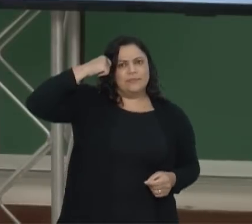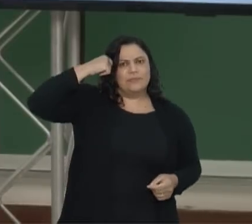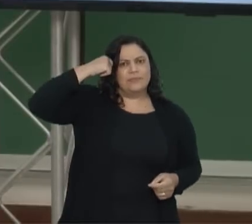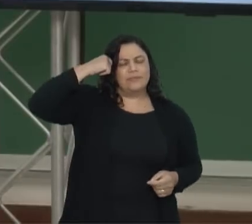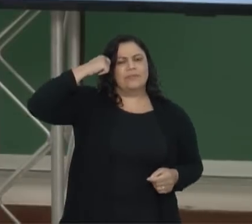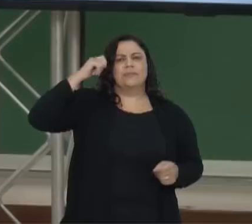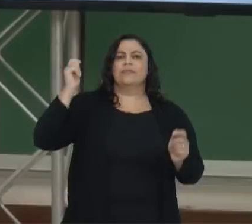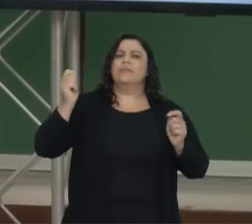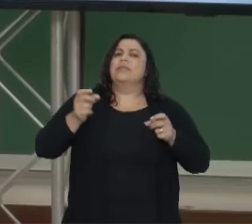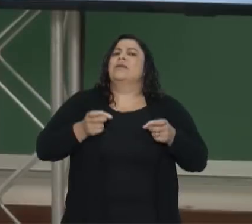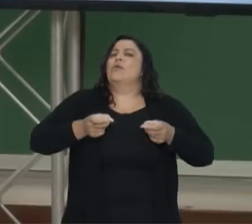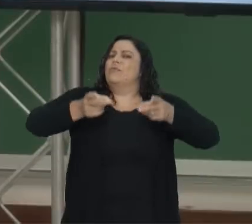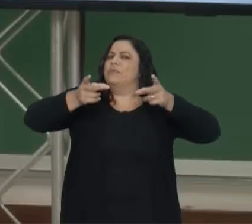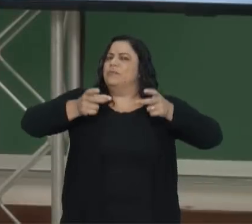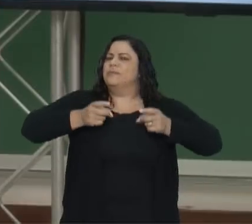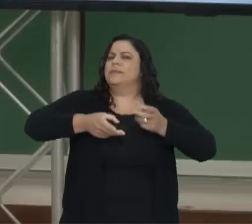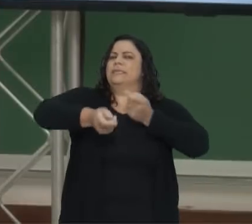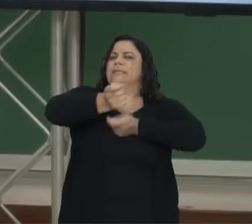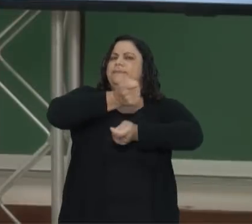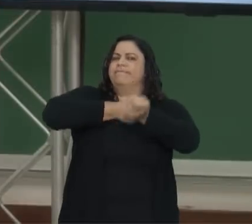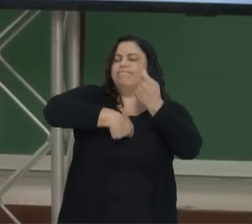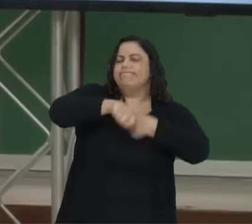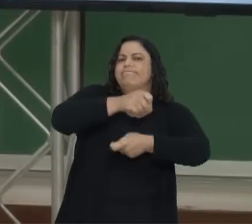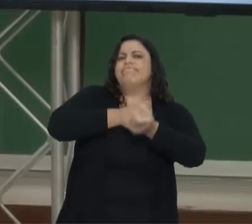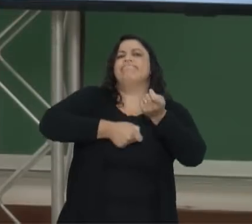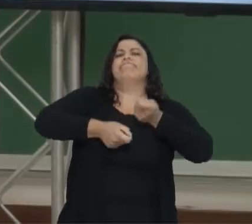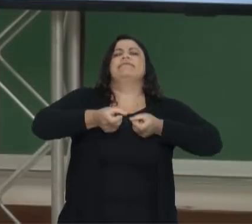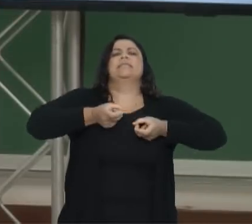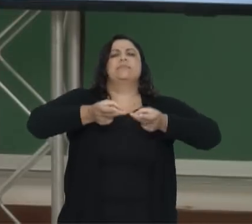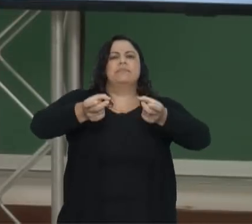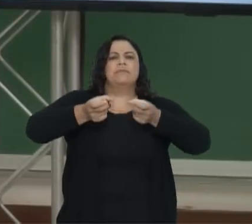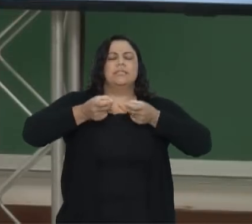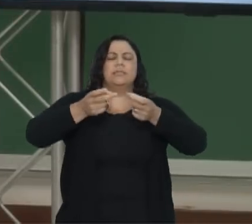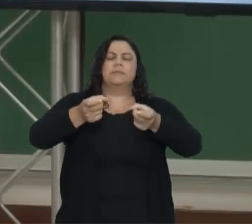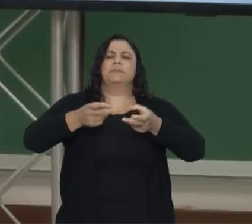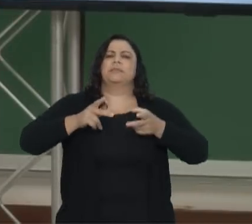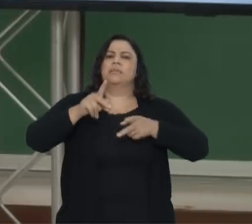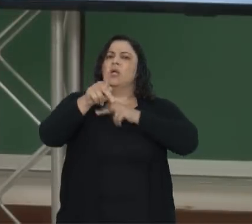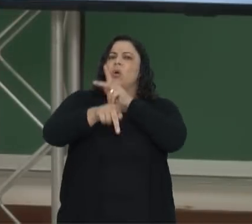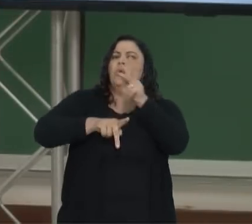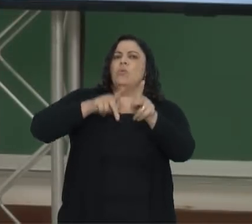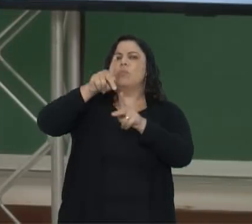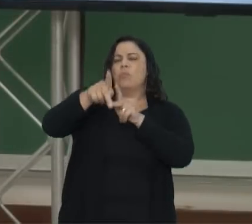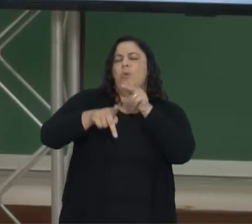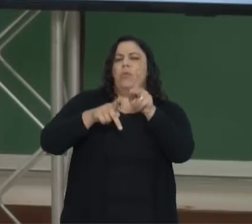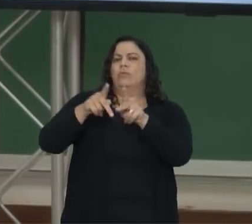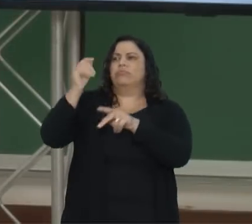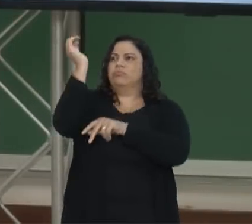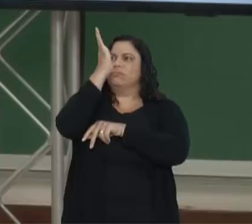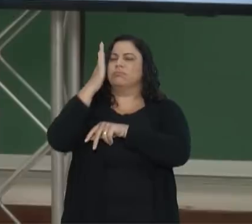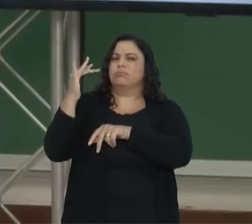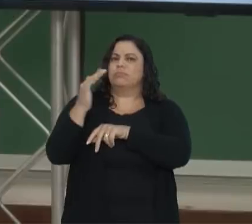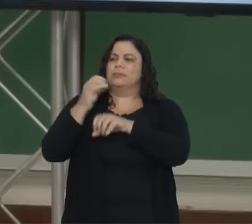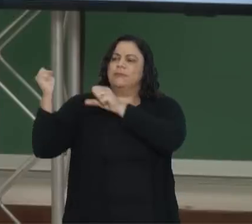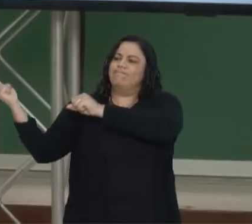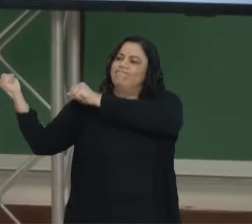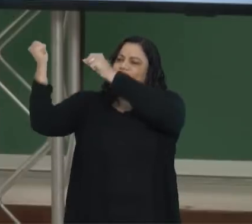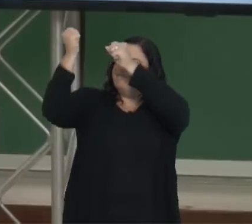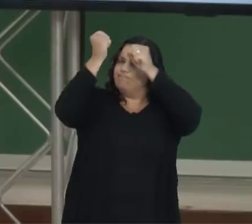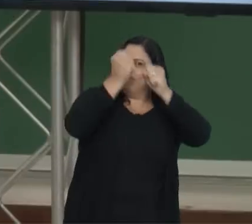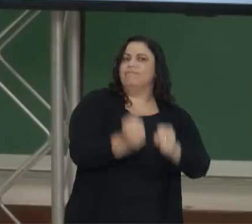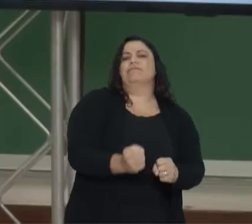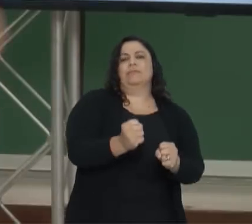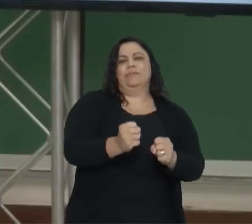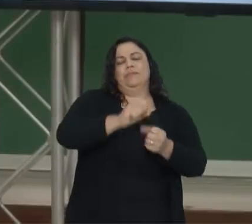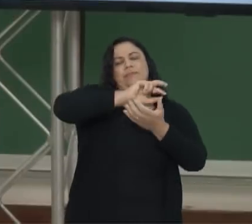desse comércio, povos para o Brasil, tanto da costa ali ocidental e